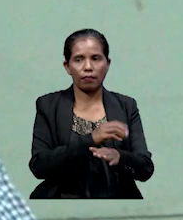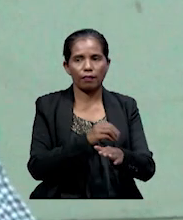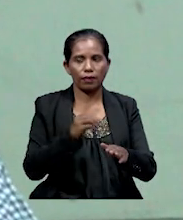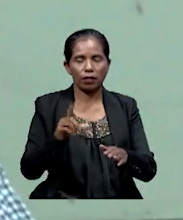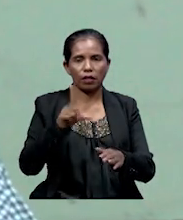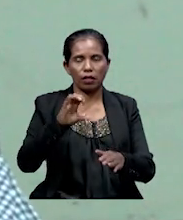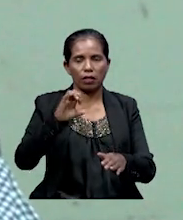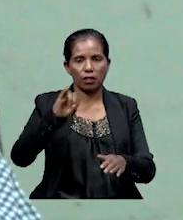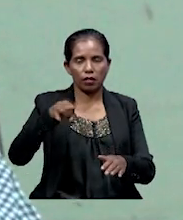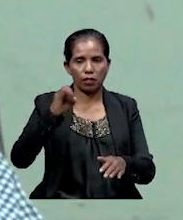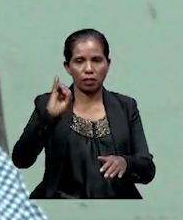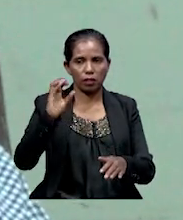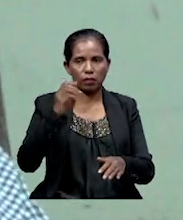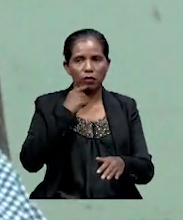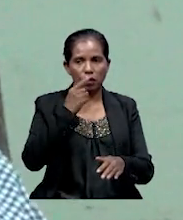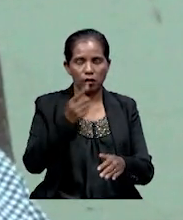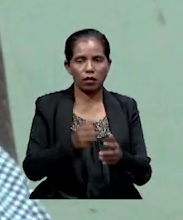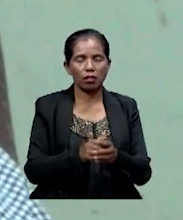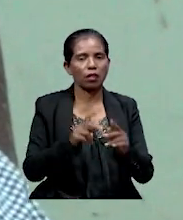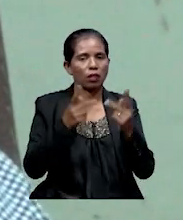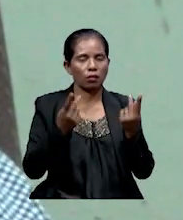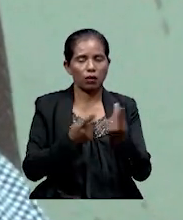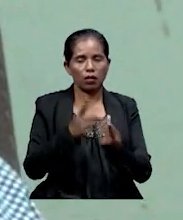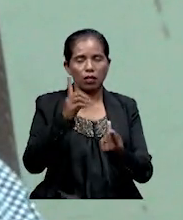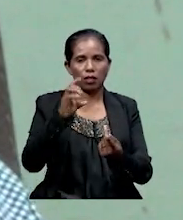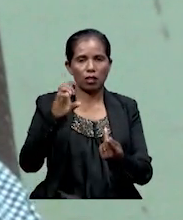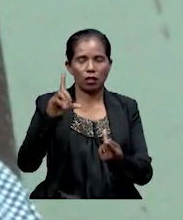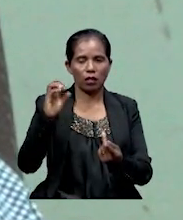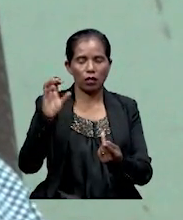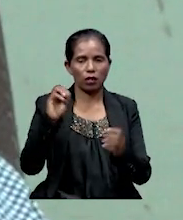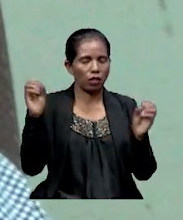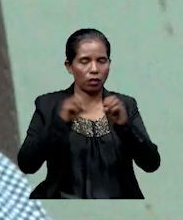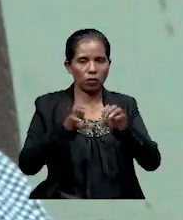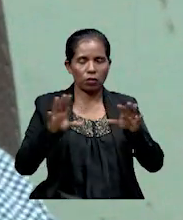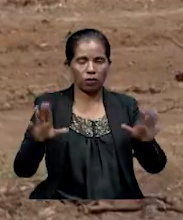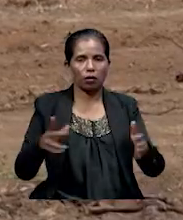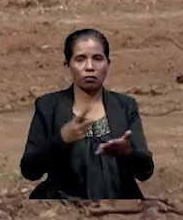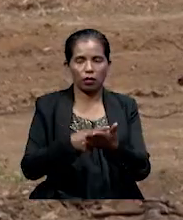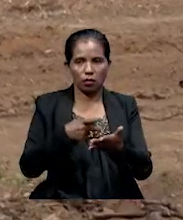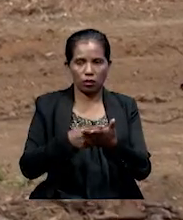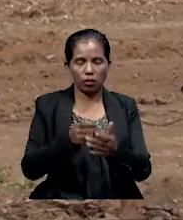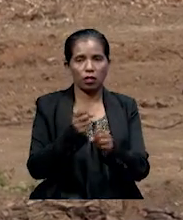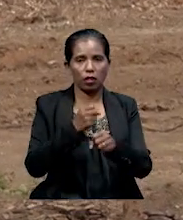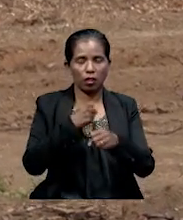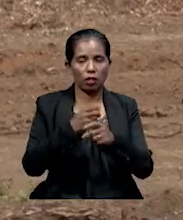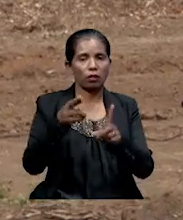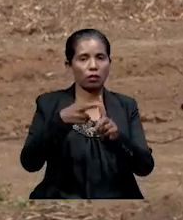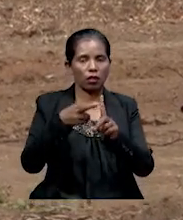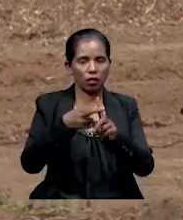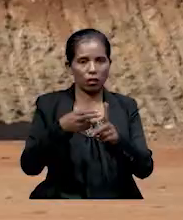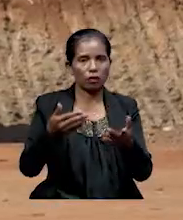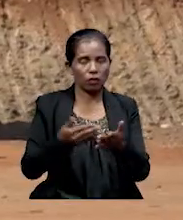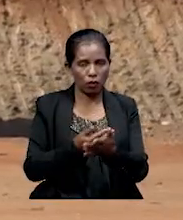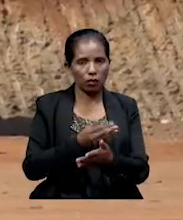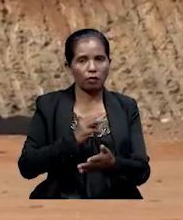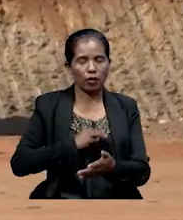Elísio Verdeal dos Santos, explica. Companhia Delon, Laos, abandona projeto construção cemitério público Fon Metinaro.